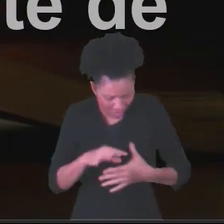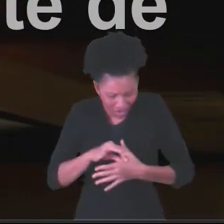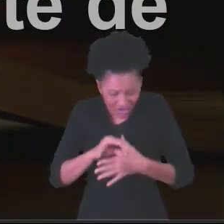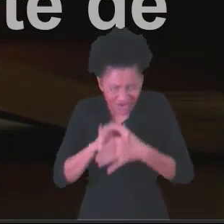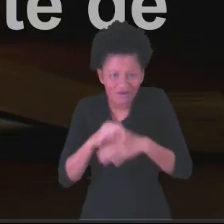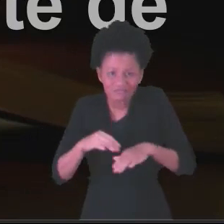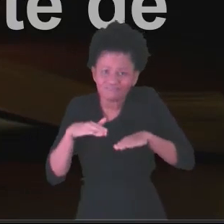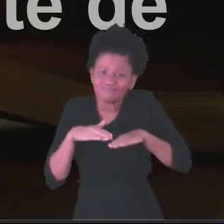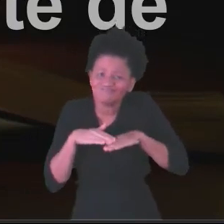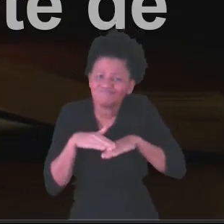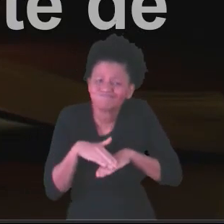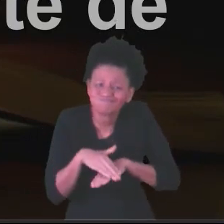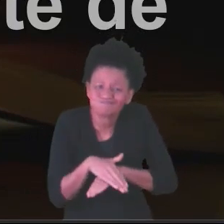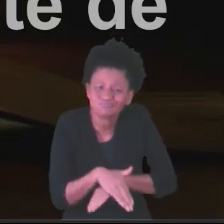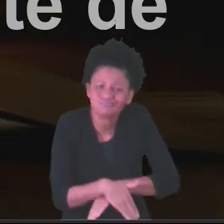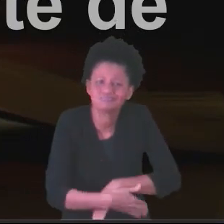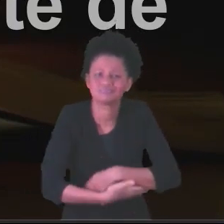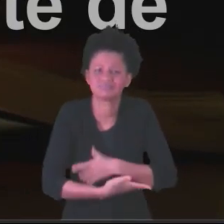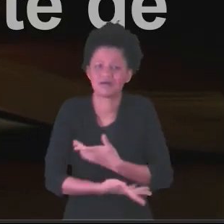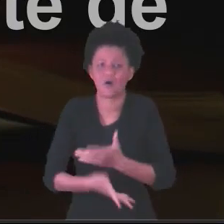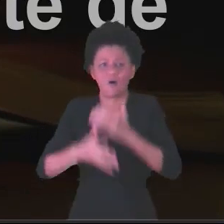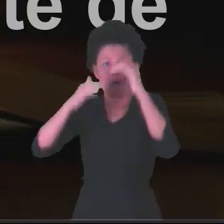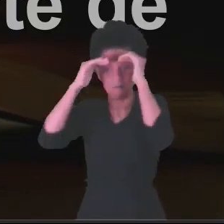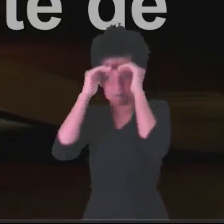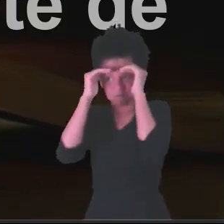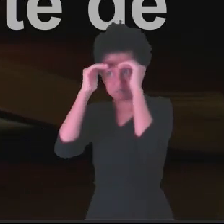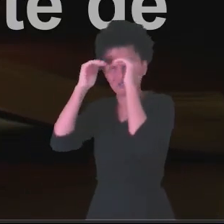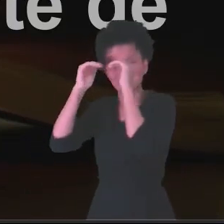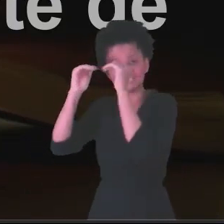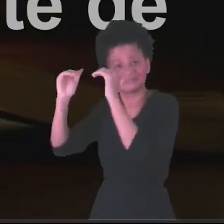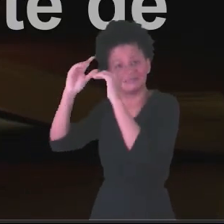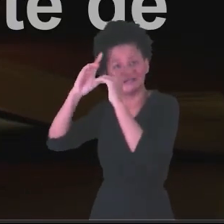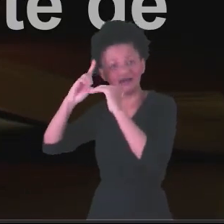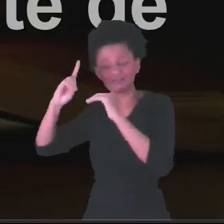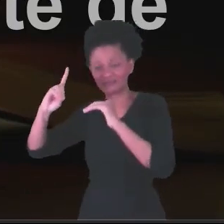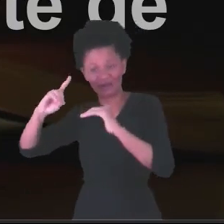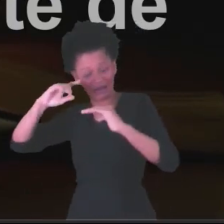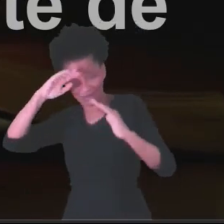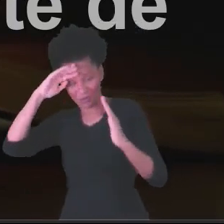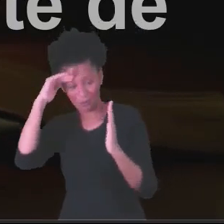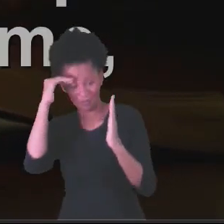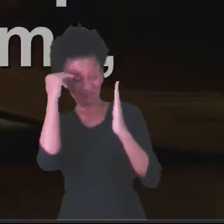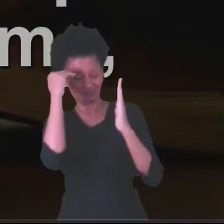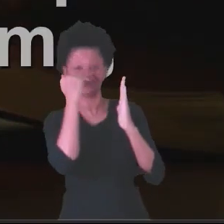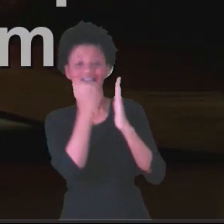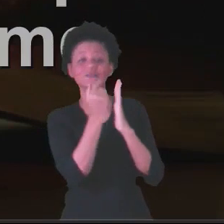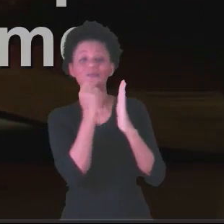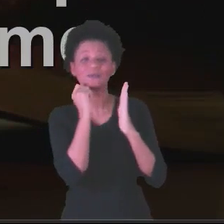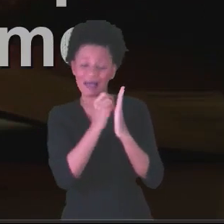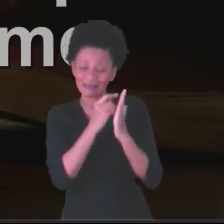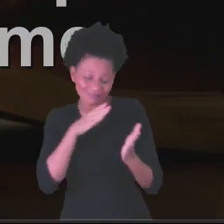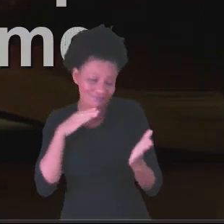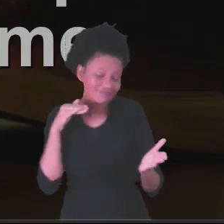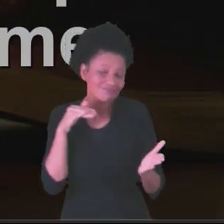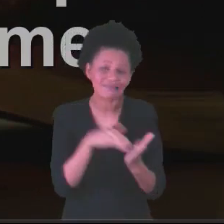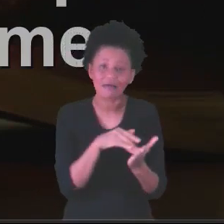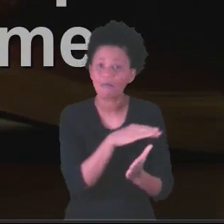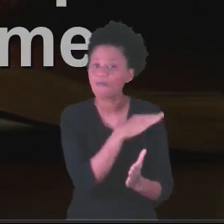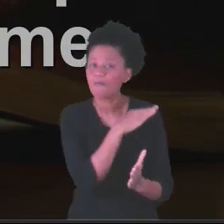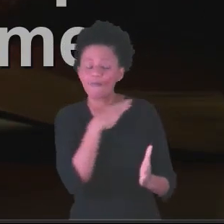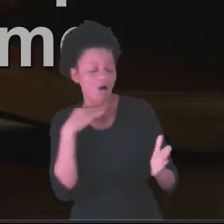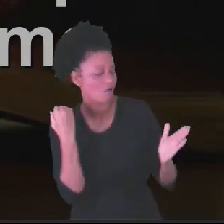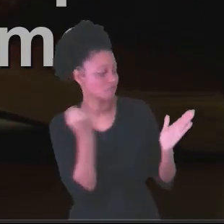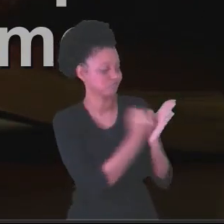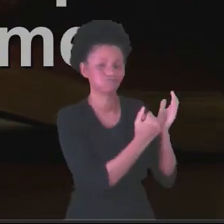humilhou-se a si mesmo sendo obediente até à morte e morte de cruz por isso também deus